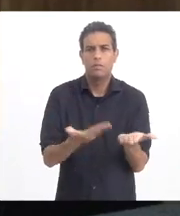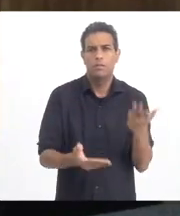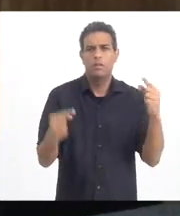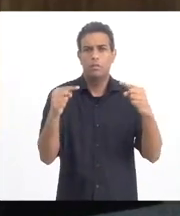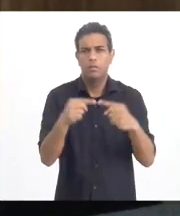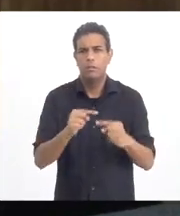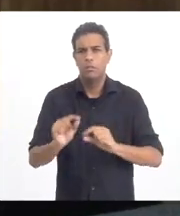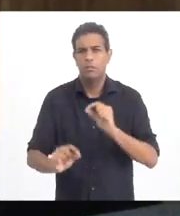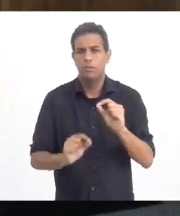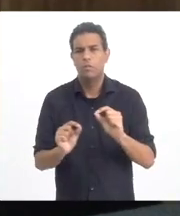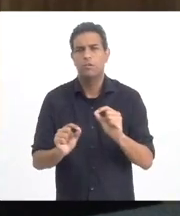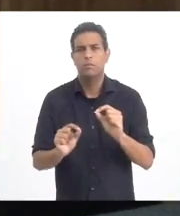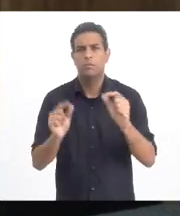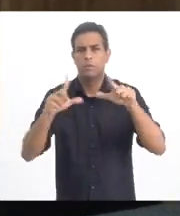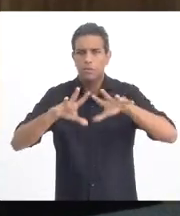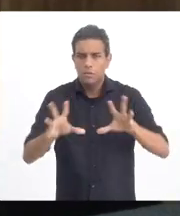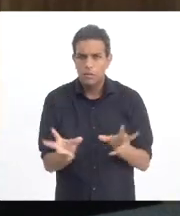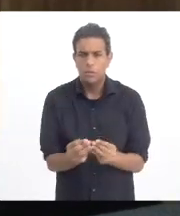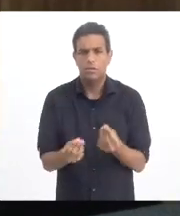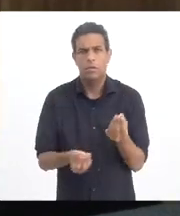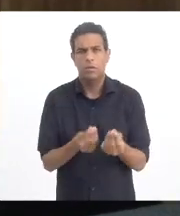graduação. Resumindo,